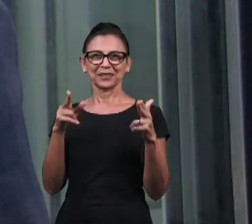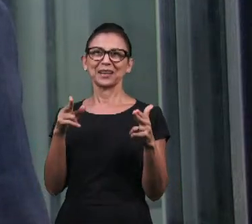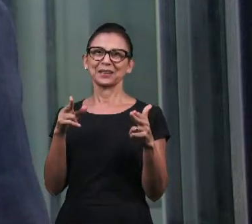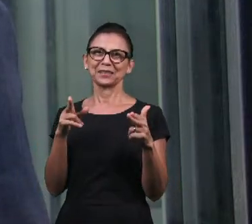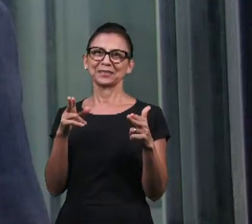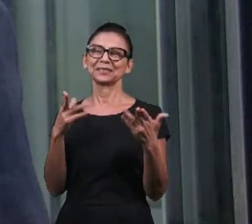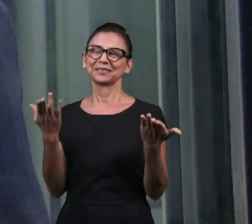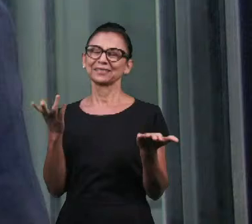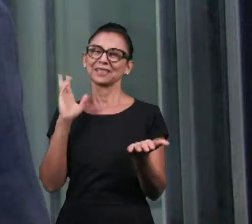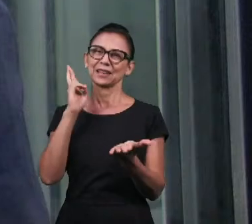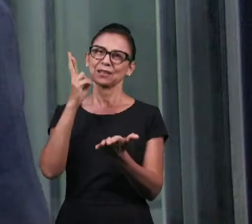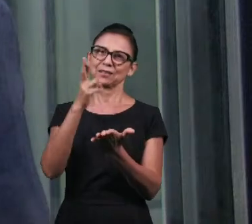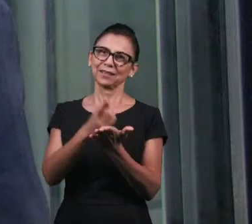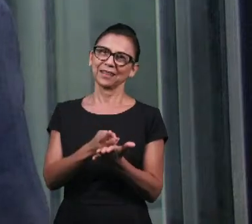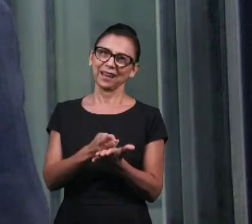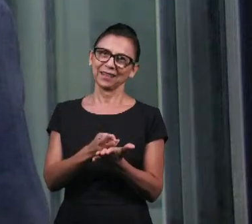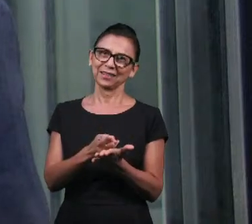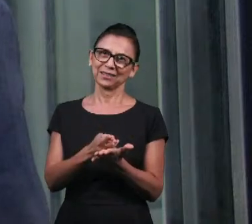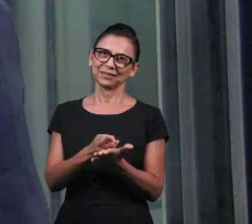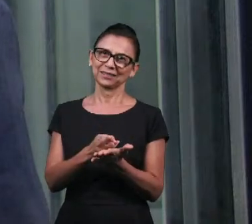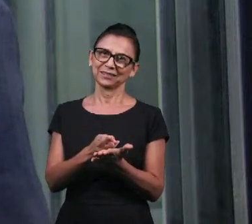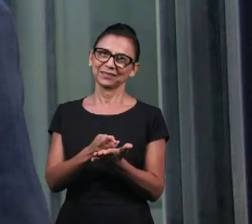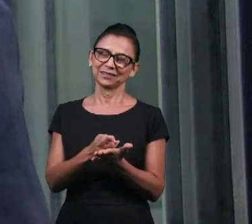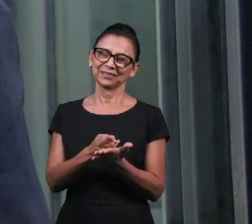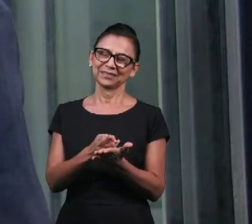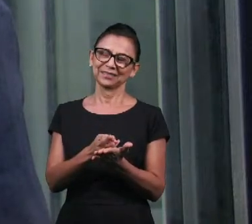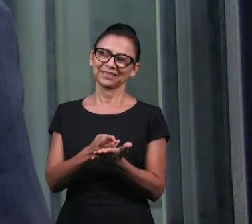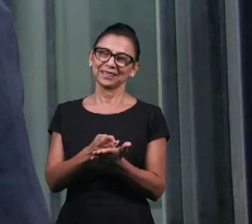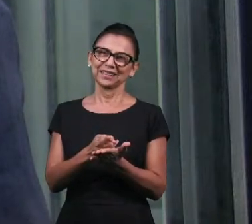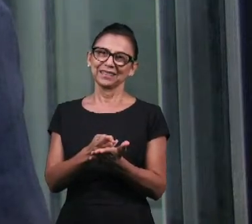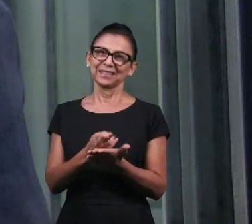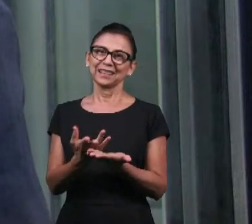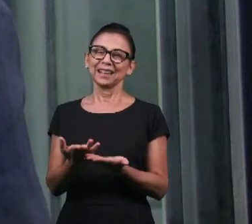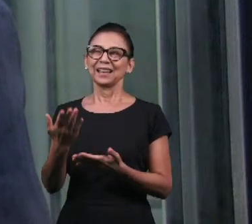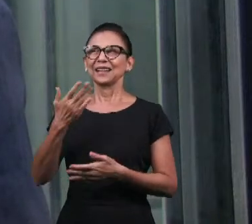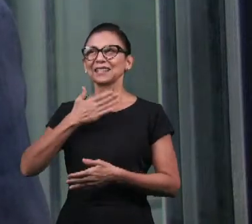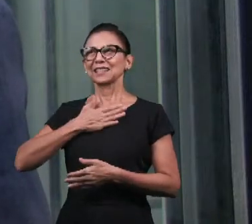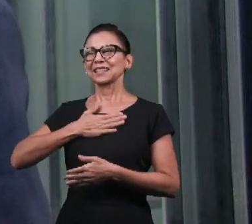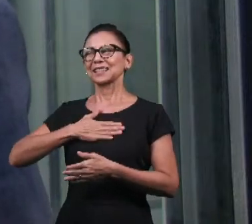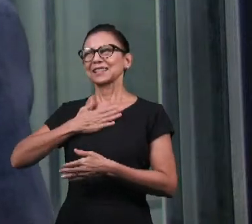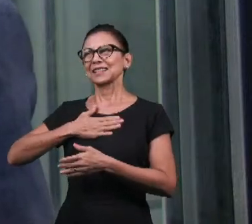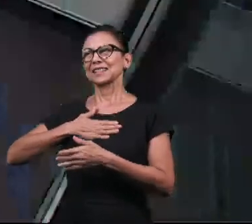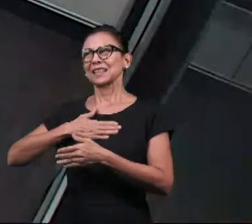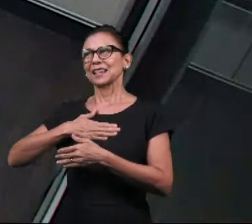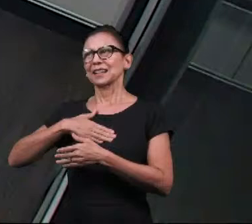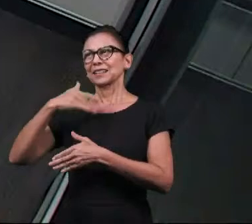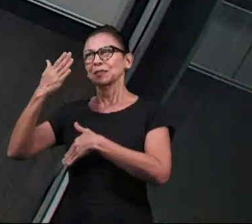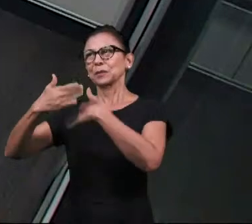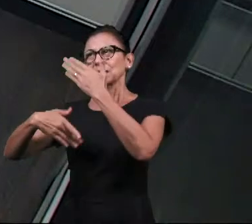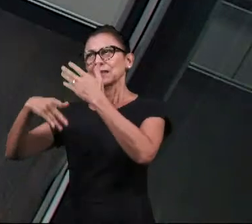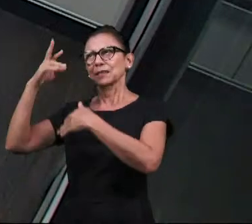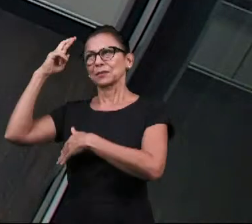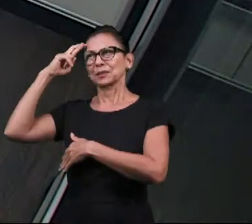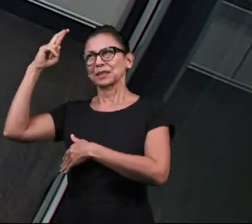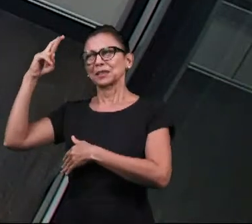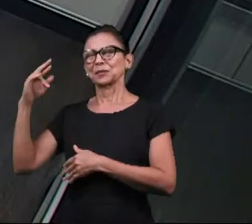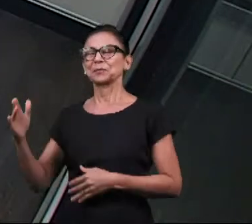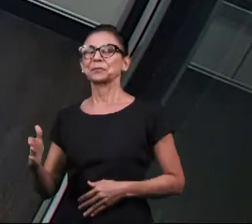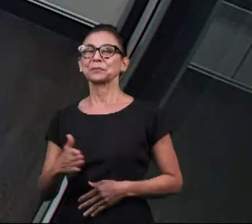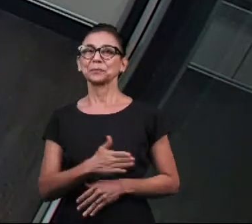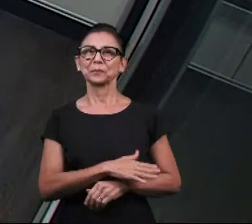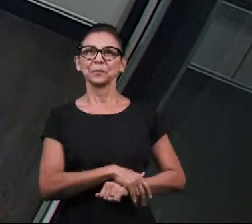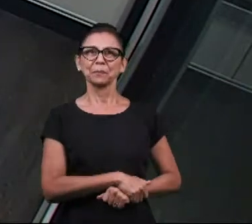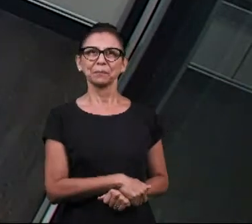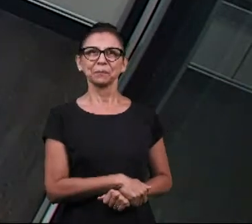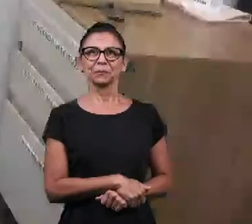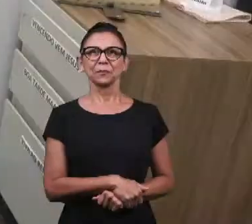muito grande. Ao final do dia, nós vamos descansar nos braços do nosso Senhor. Glória a Jesus. Olha, vou liberar o pastor